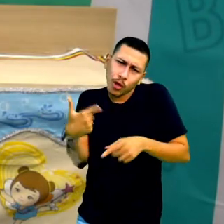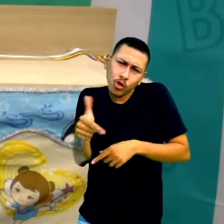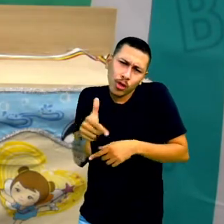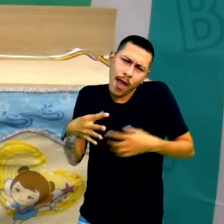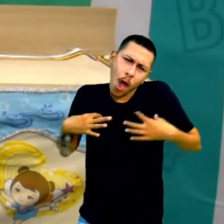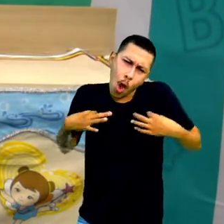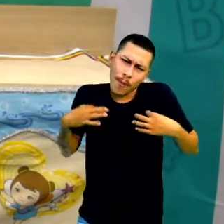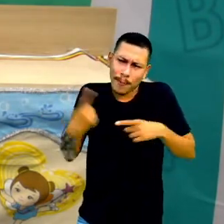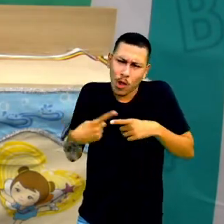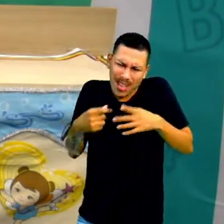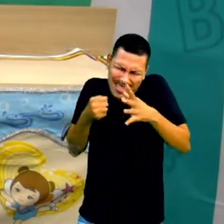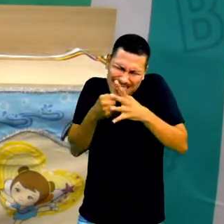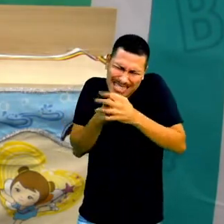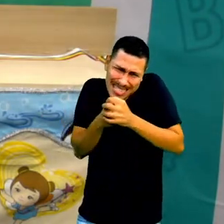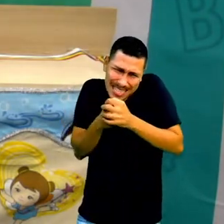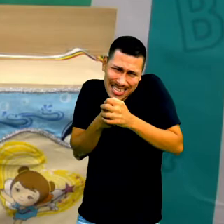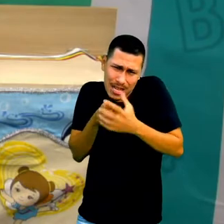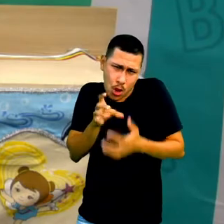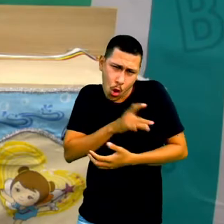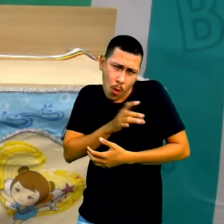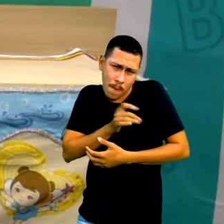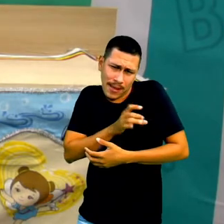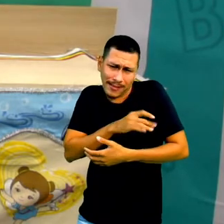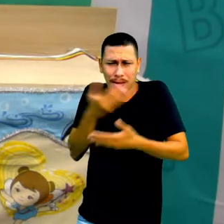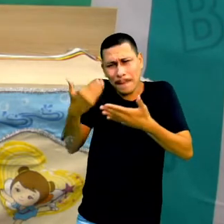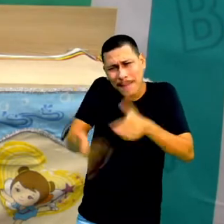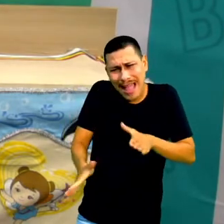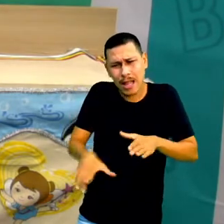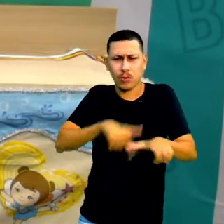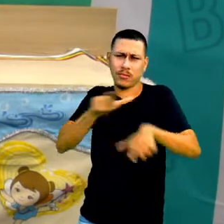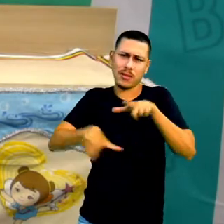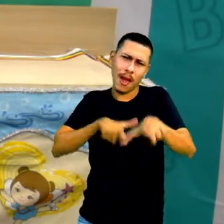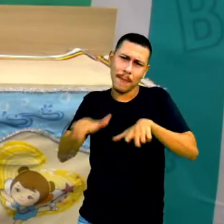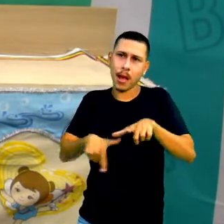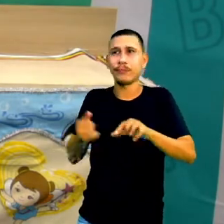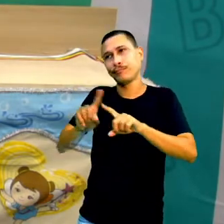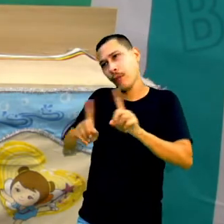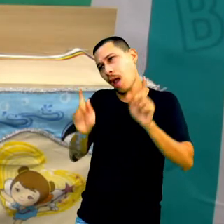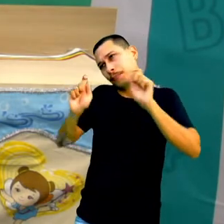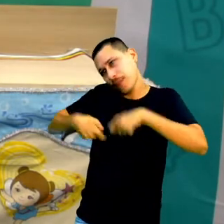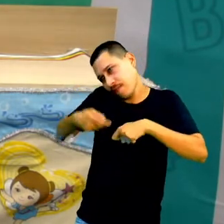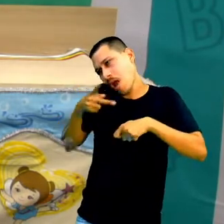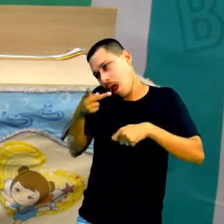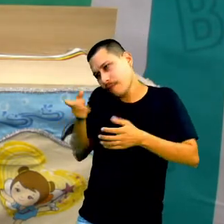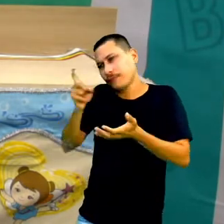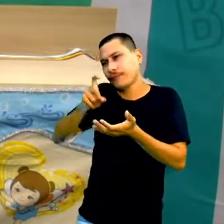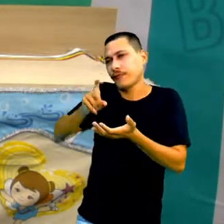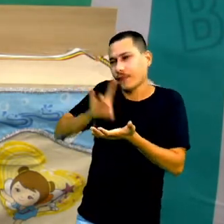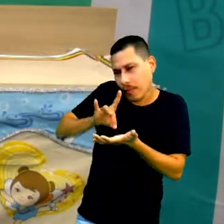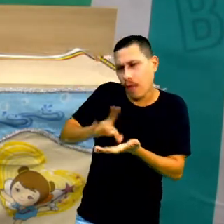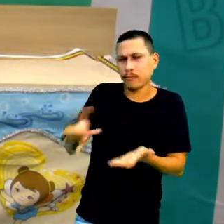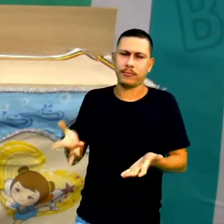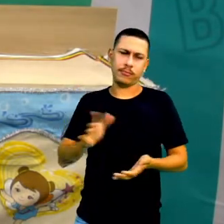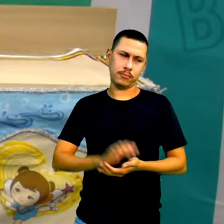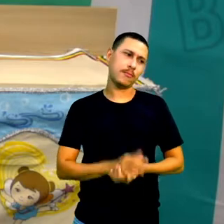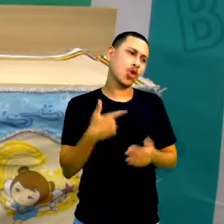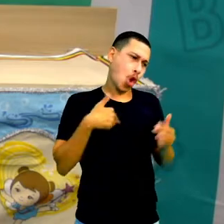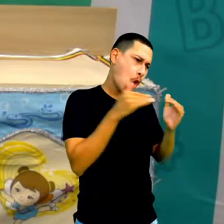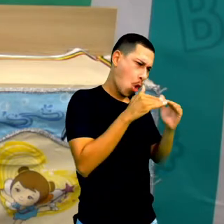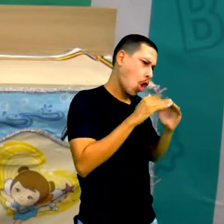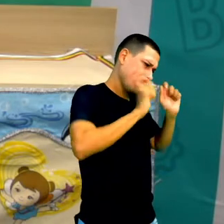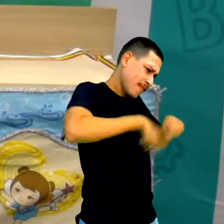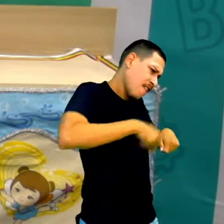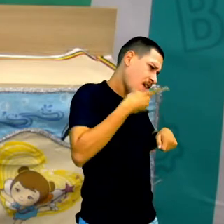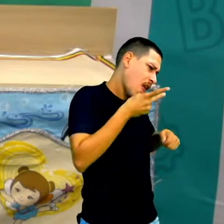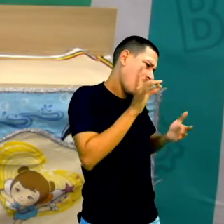estava com medo, leiturinha, de perder o seu emprego, né? Mas tem que dizer a verdade. Pois é, tia Lei também concorda com você. Mas